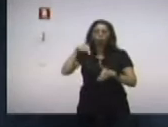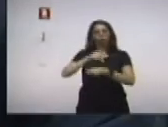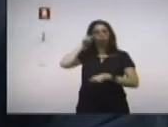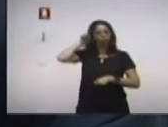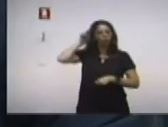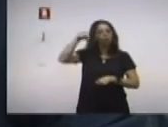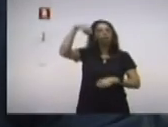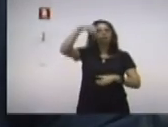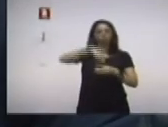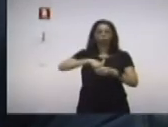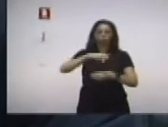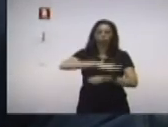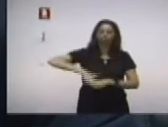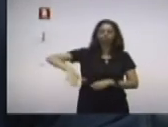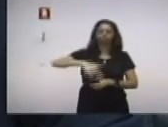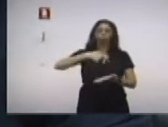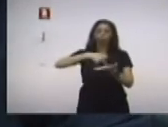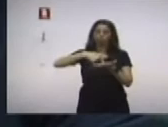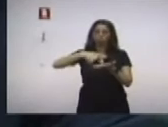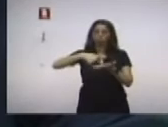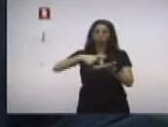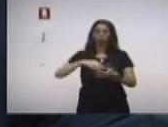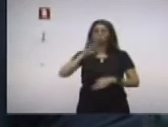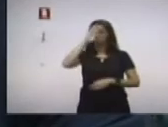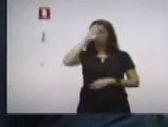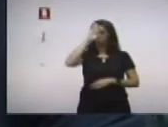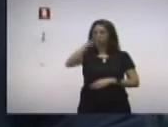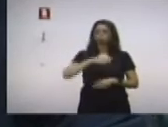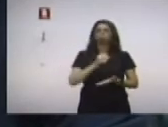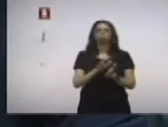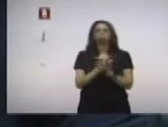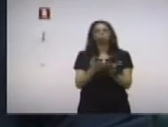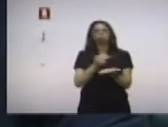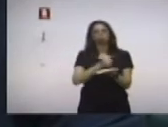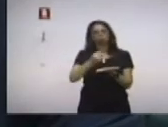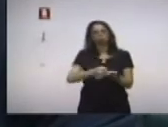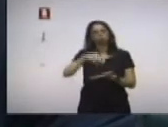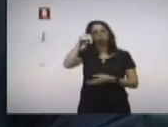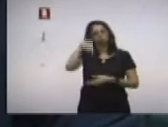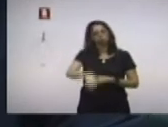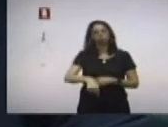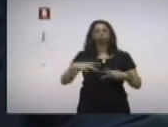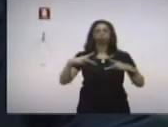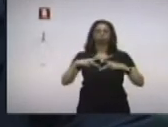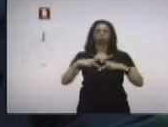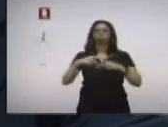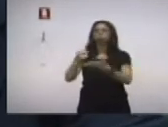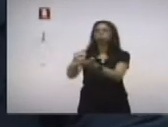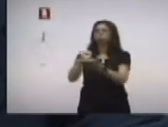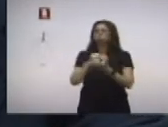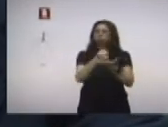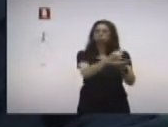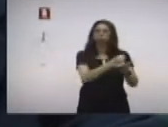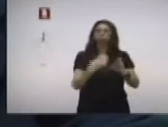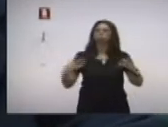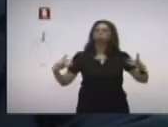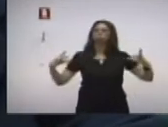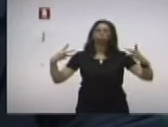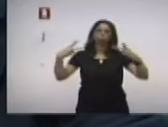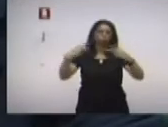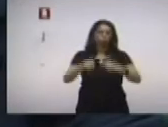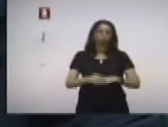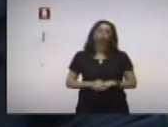Petrobras seja dada prioridade a mão de obra da cidade peço Apoio aos colegas eu sei que isso